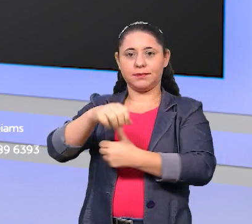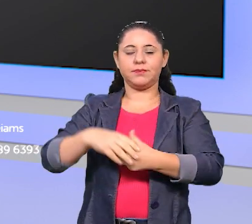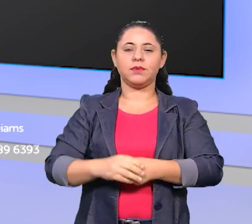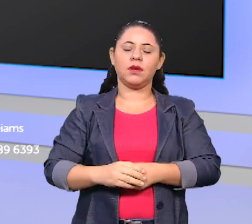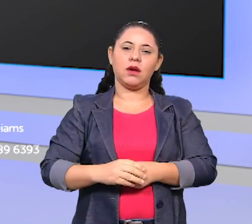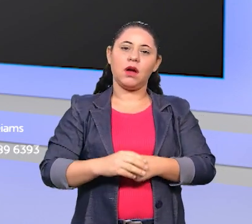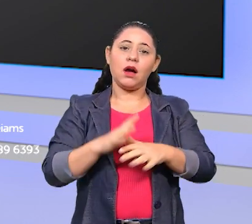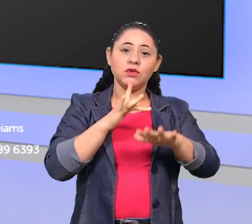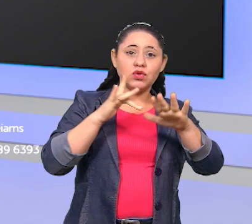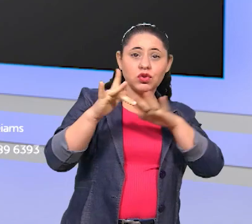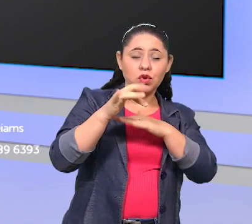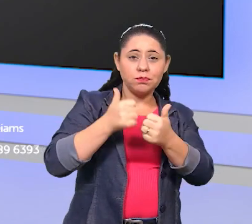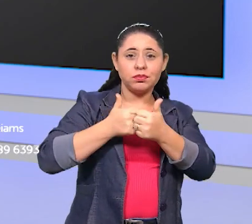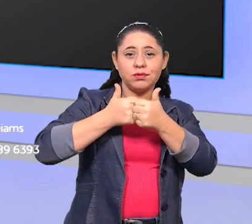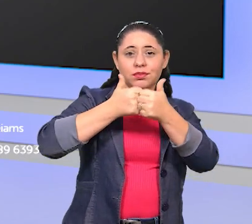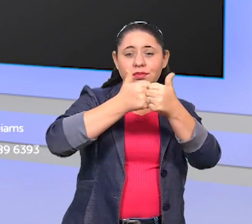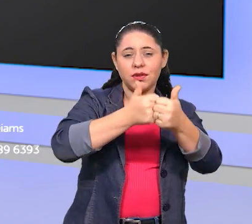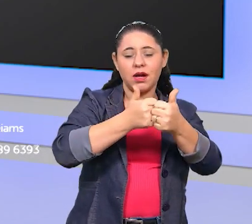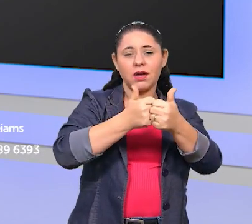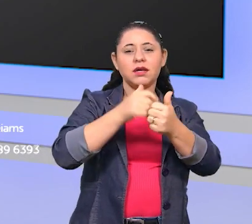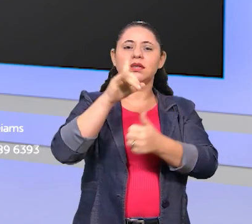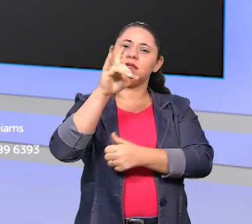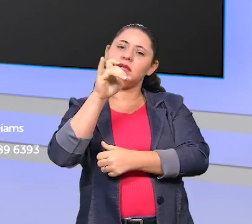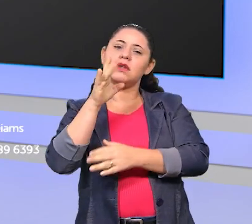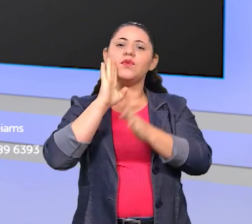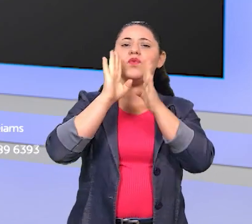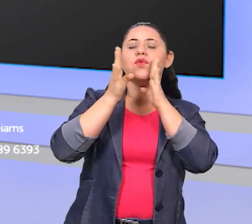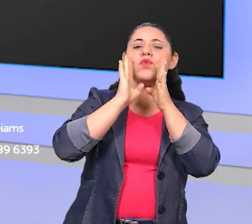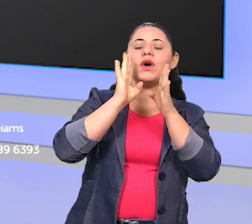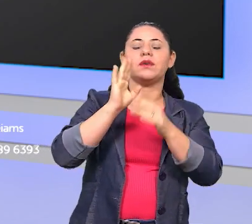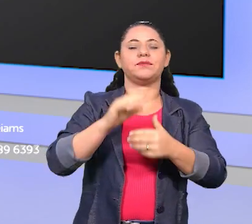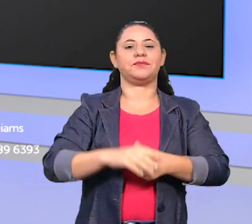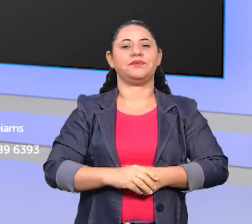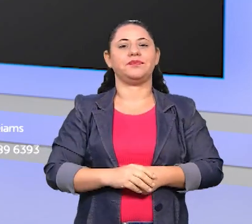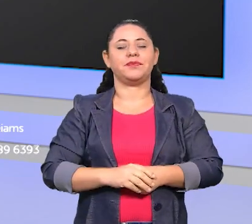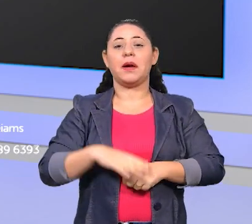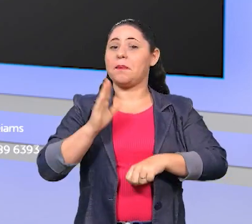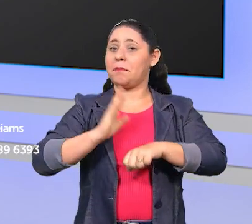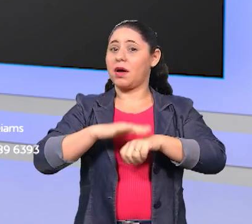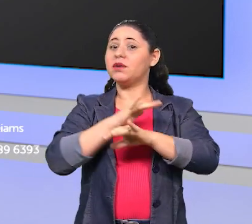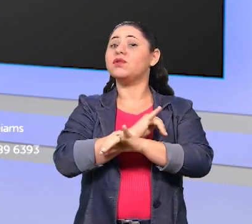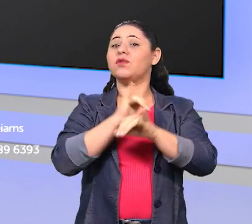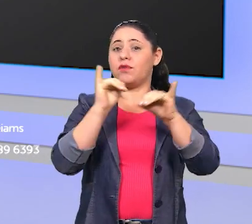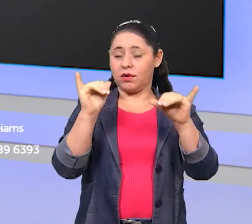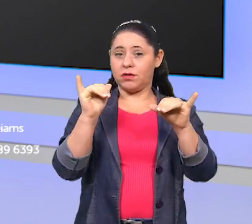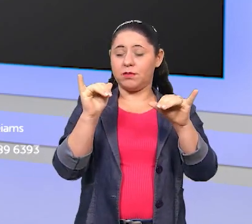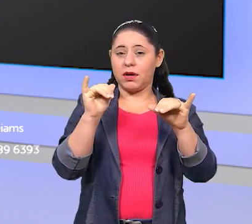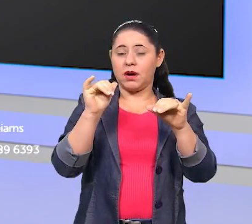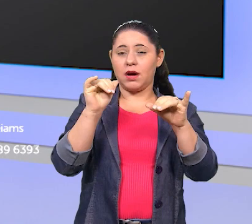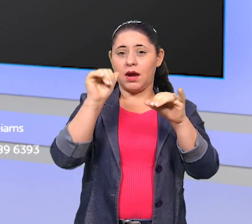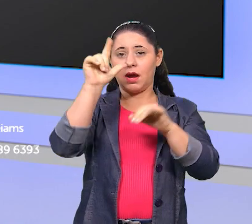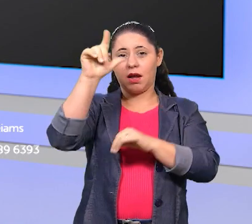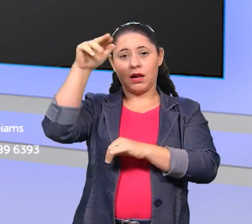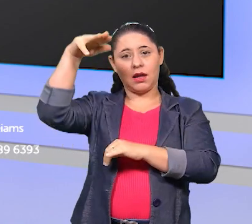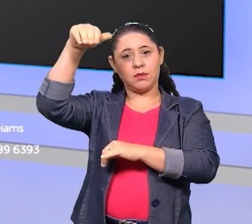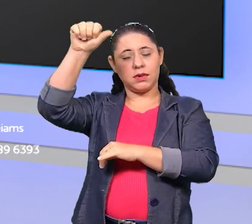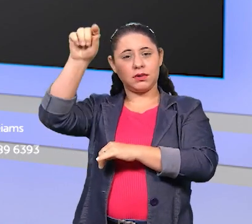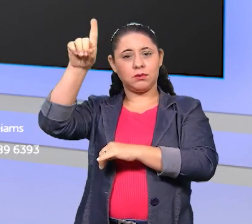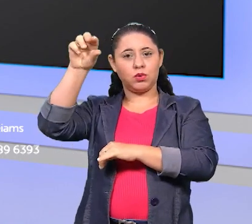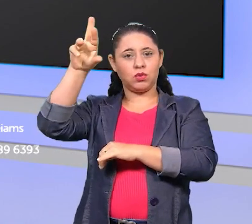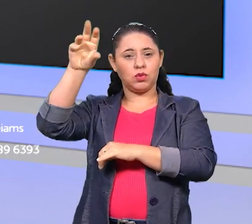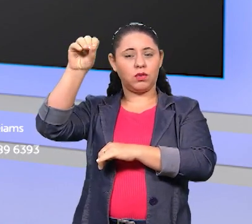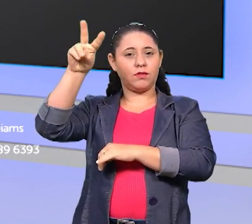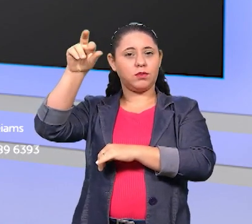MS. Siga nossas redes sociais, Instagram, Facebook e Spotify. Mais informações no